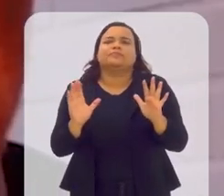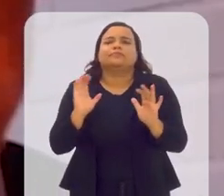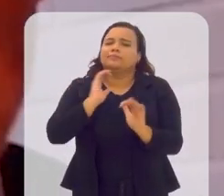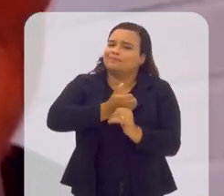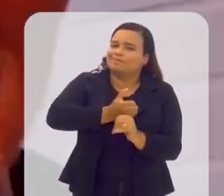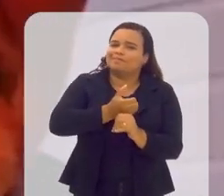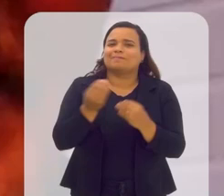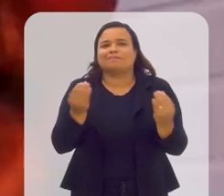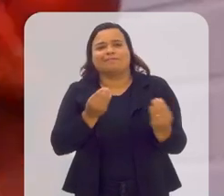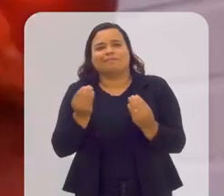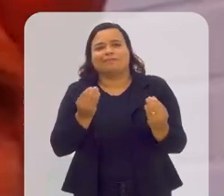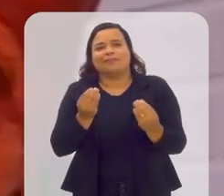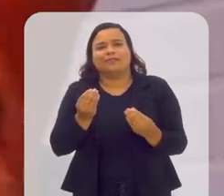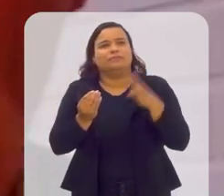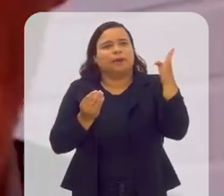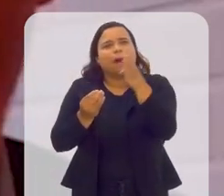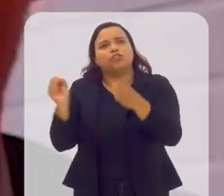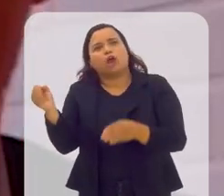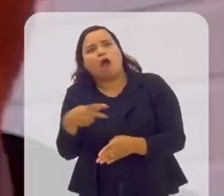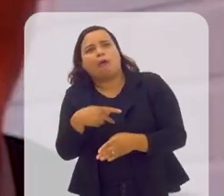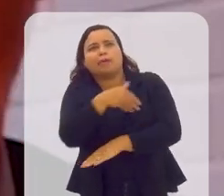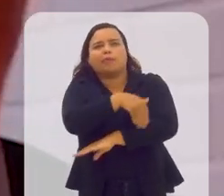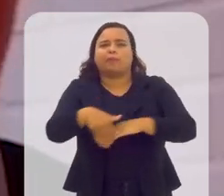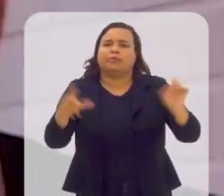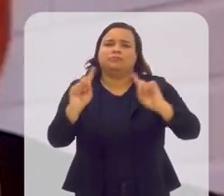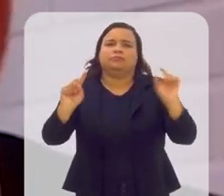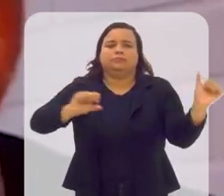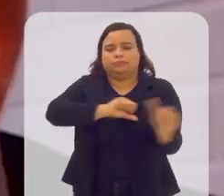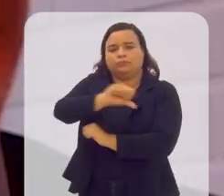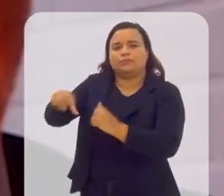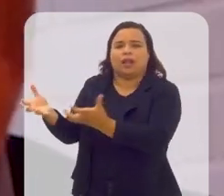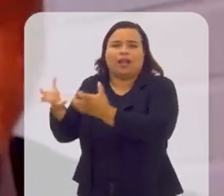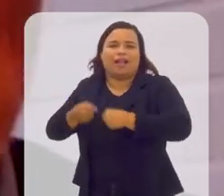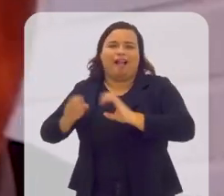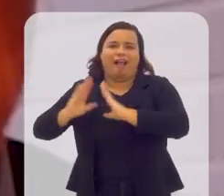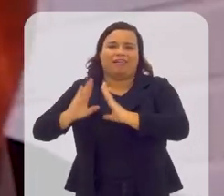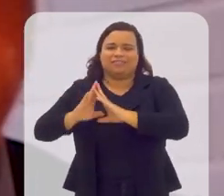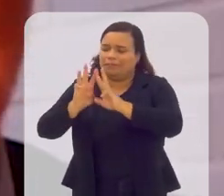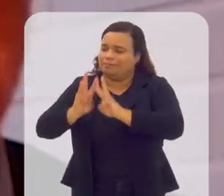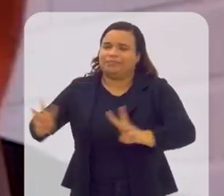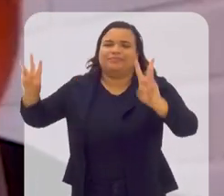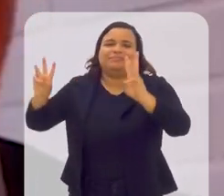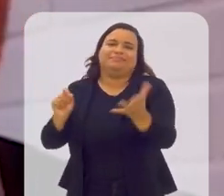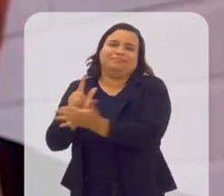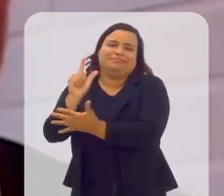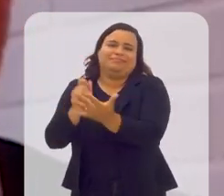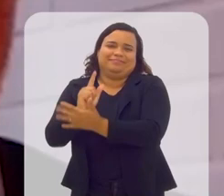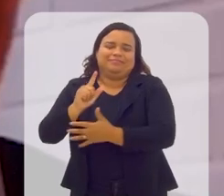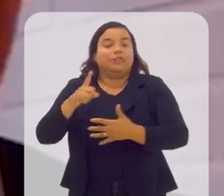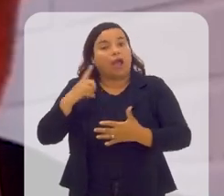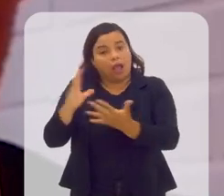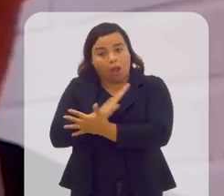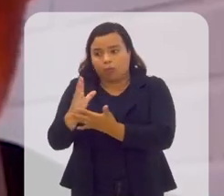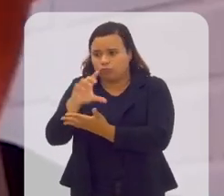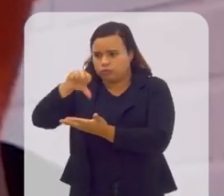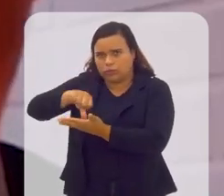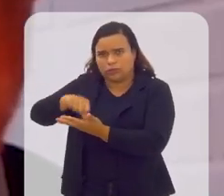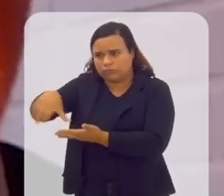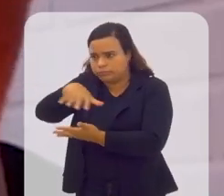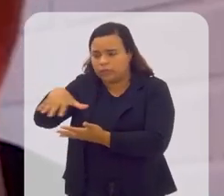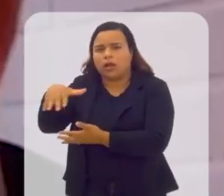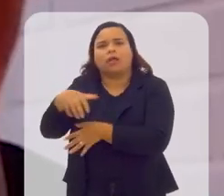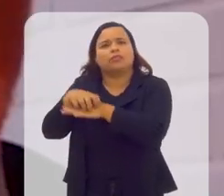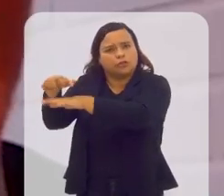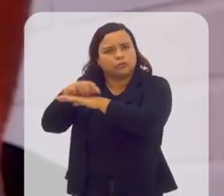para sua subsistência na rua, no shopping ou qualquer outro lugar, elas recebiam em casa. Então, nós tivemos alguns segmentos de transporte que